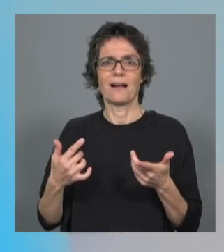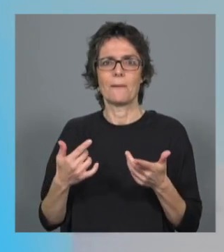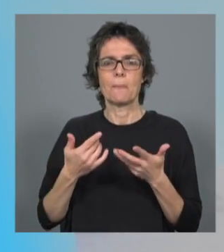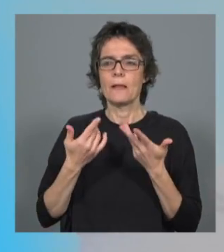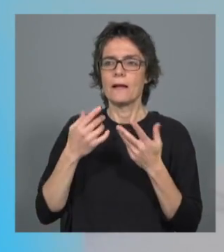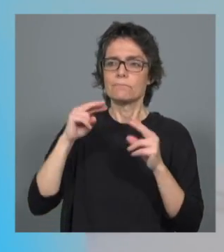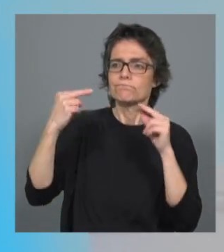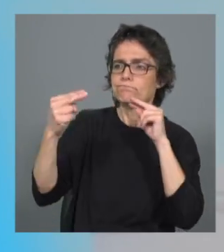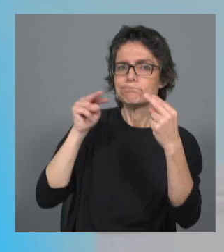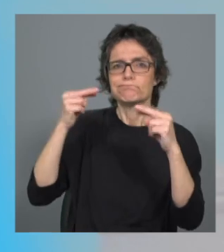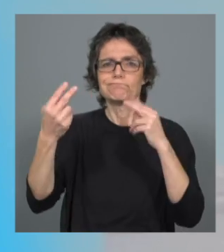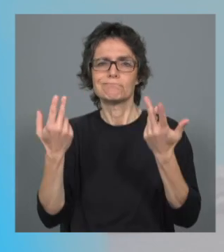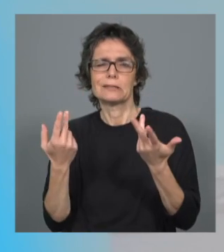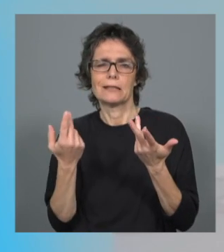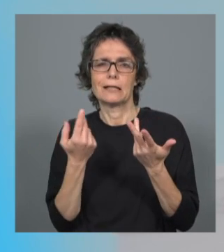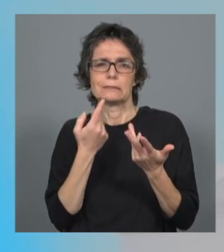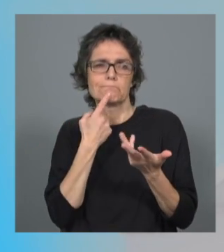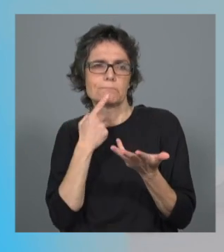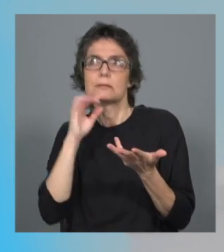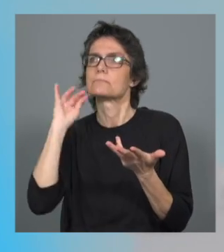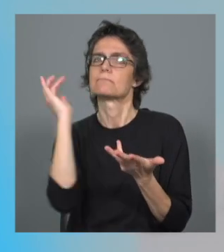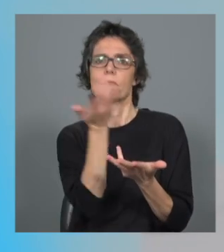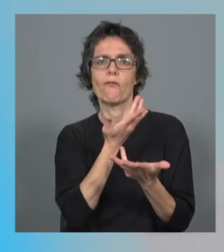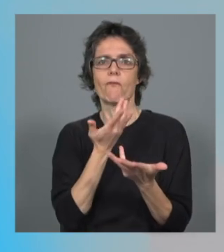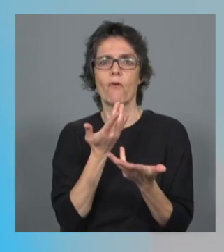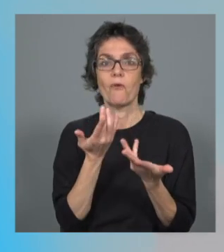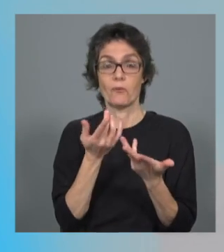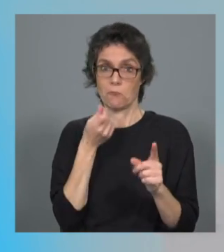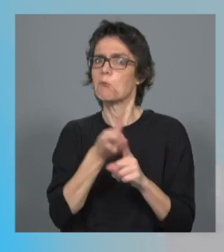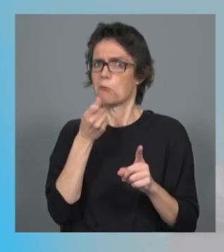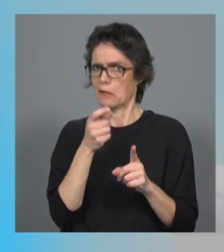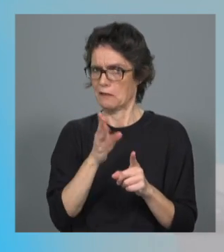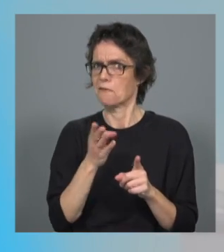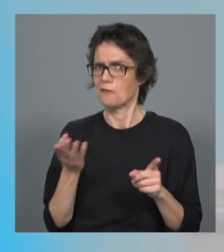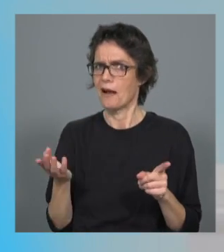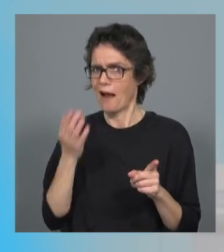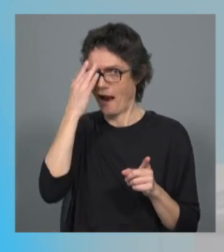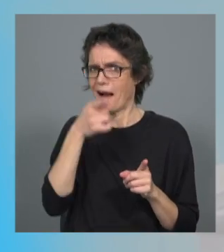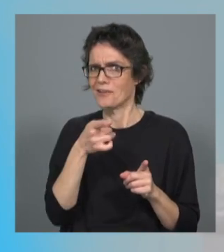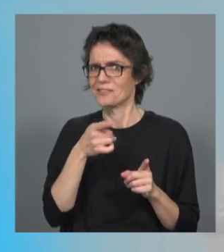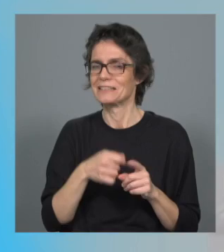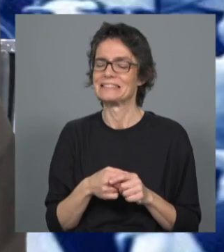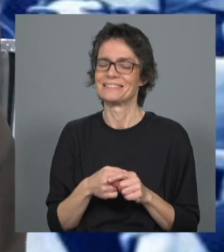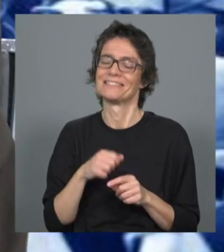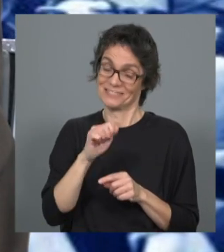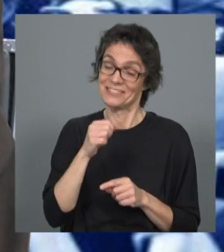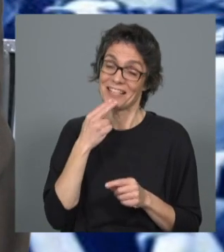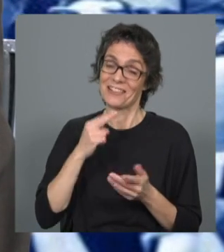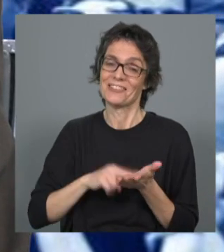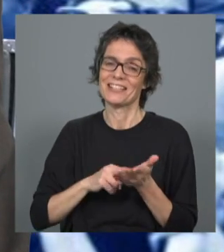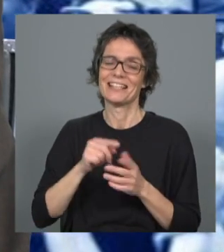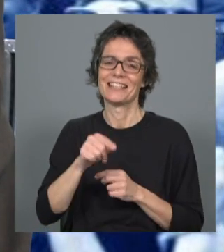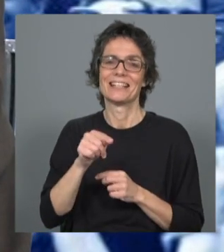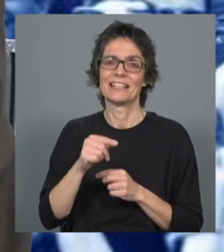e observar o concreto das realidades, foi também desafiante para os professores? É verdade, de facto foi um